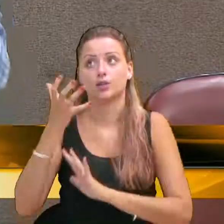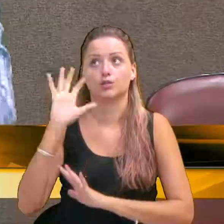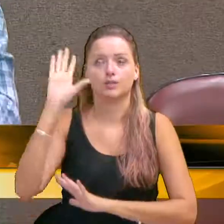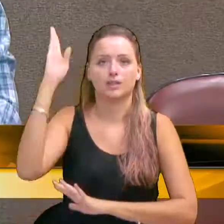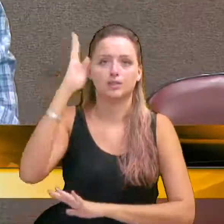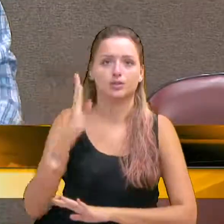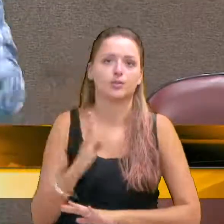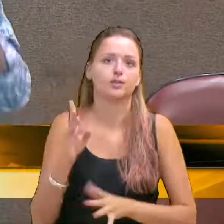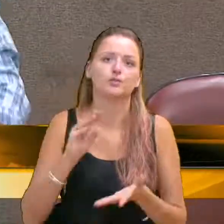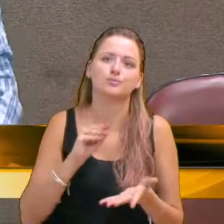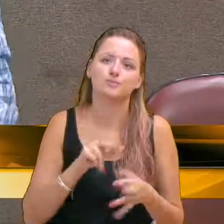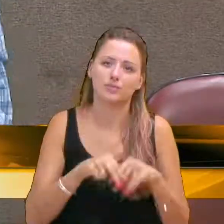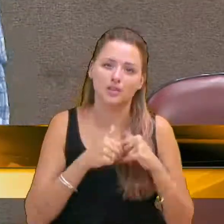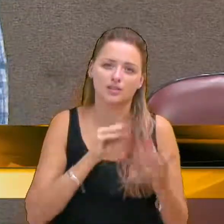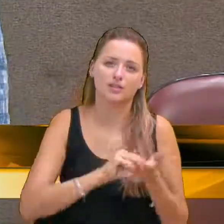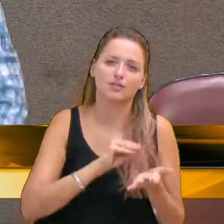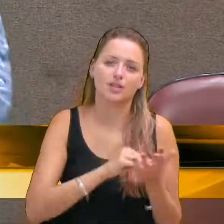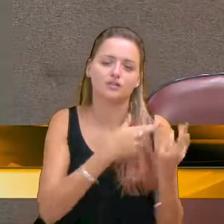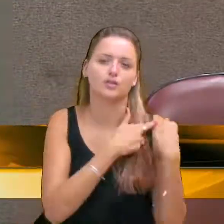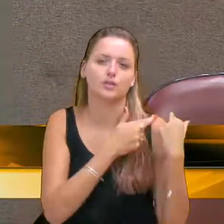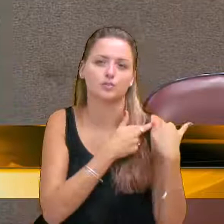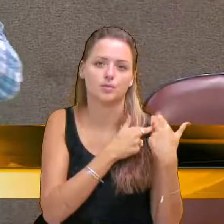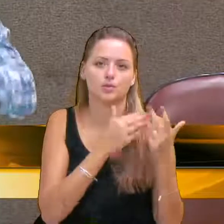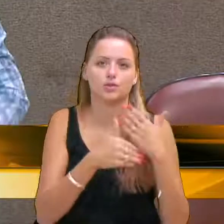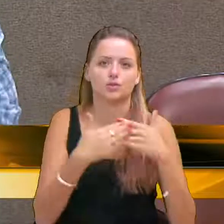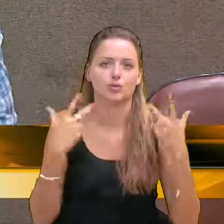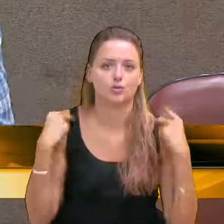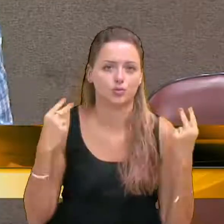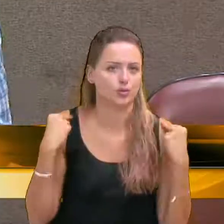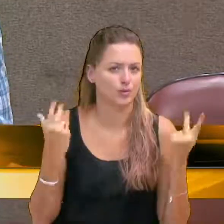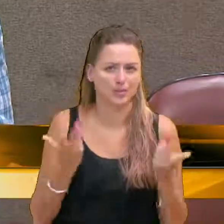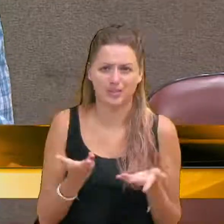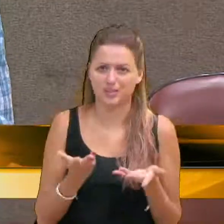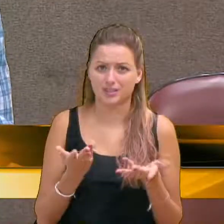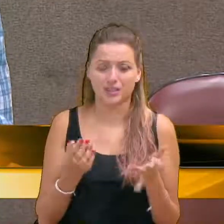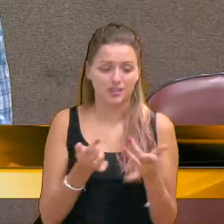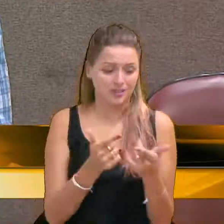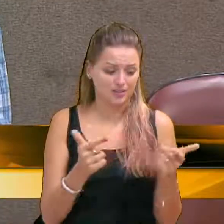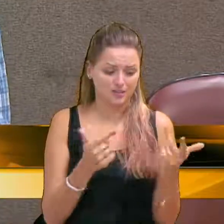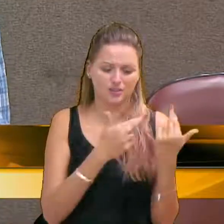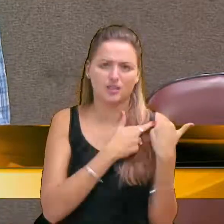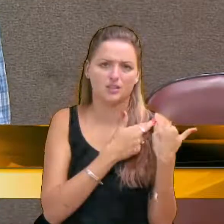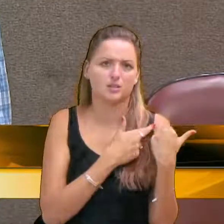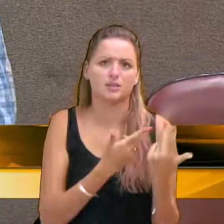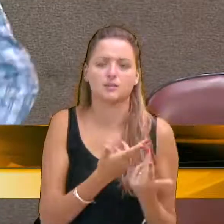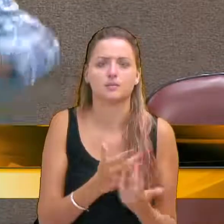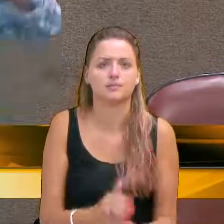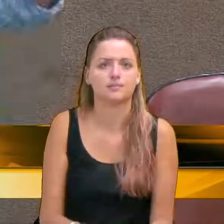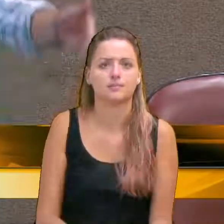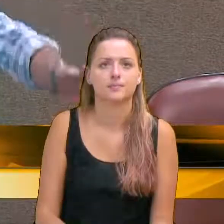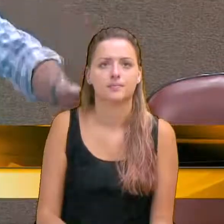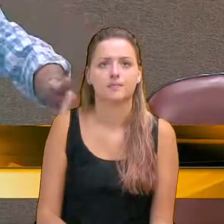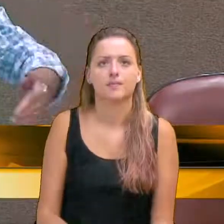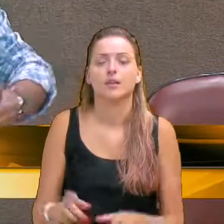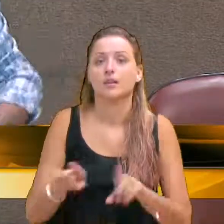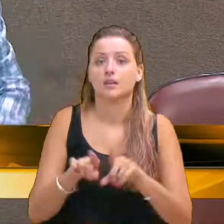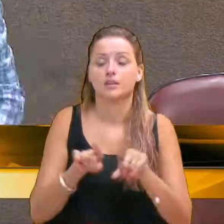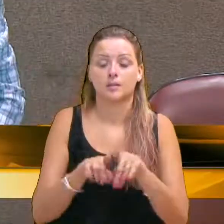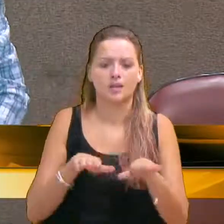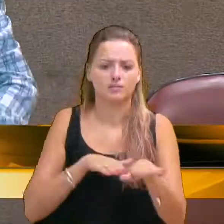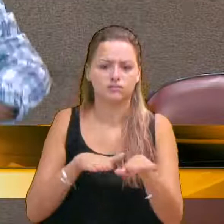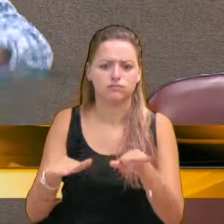própria imprudência e irresponsabilidade em todos os sentidos dos motoristas brasileiros. As